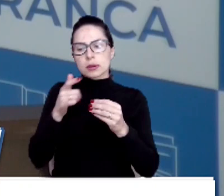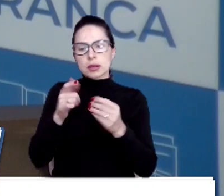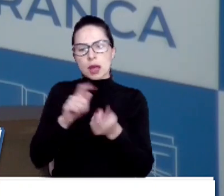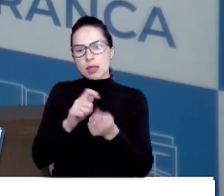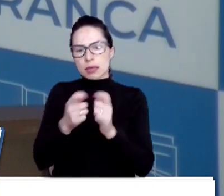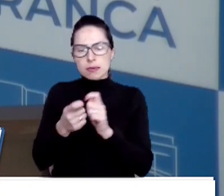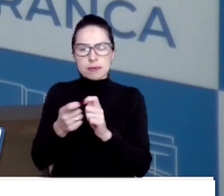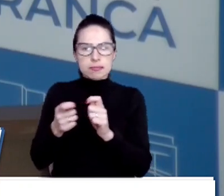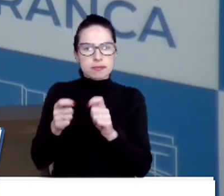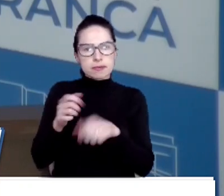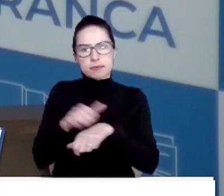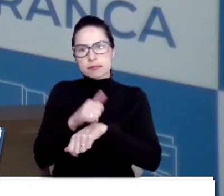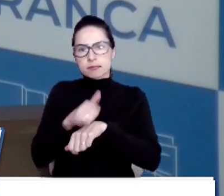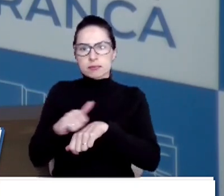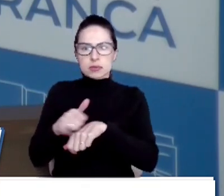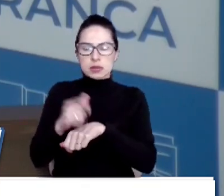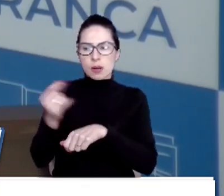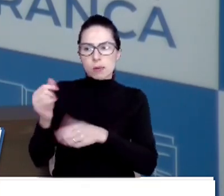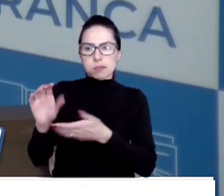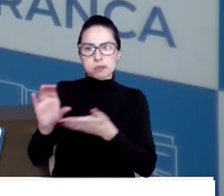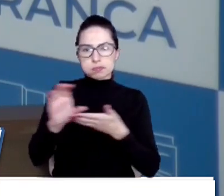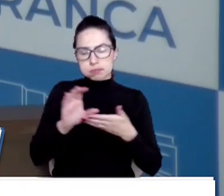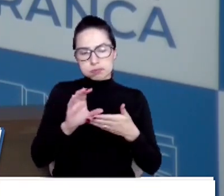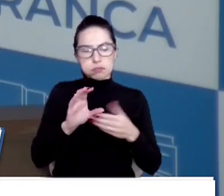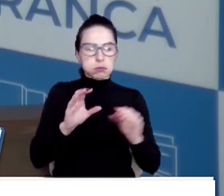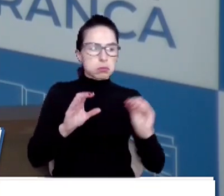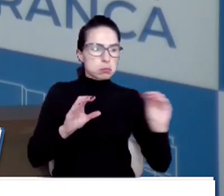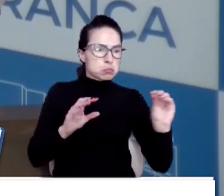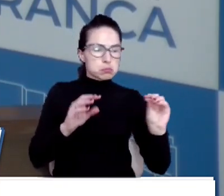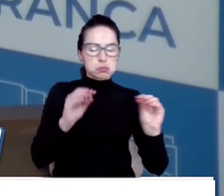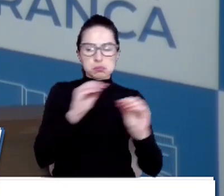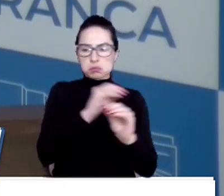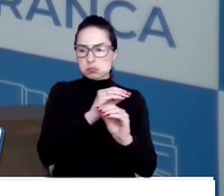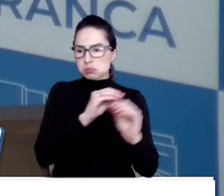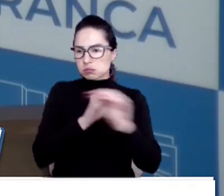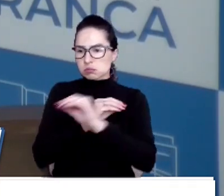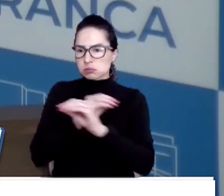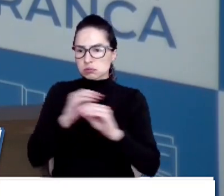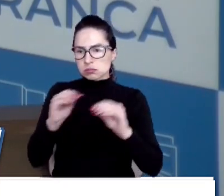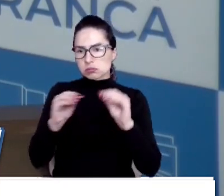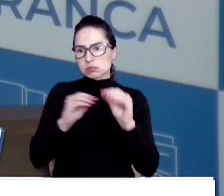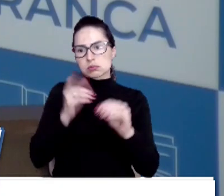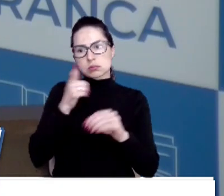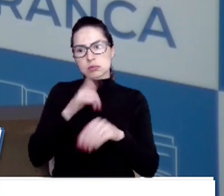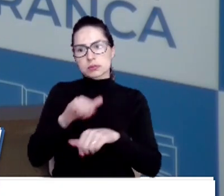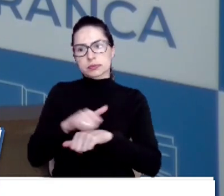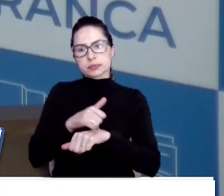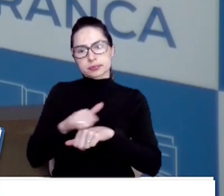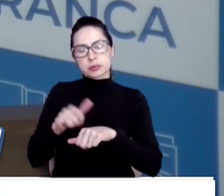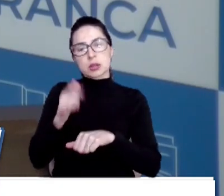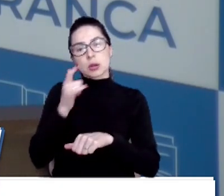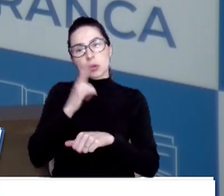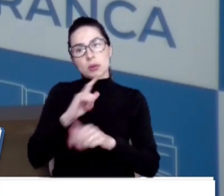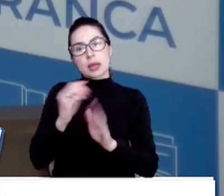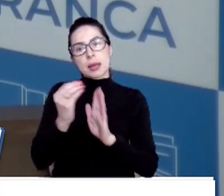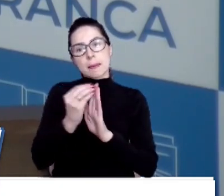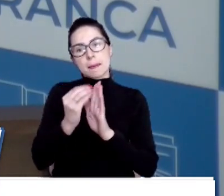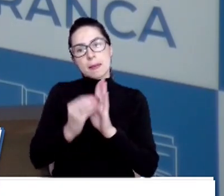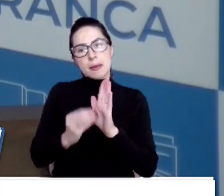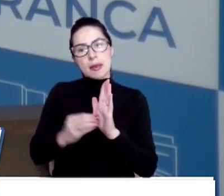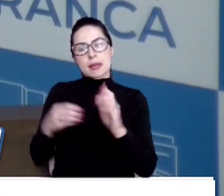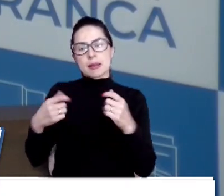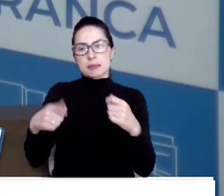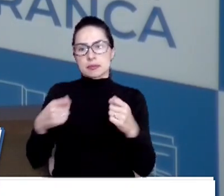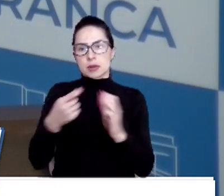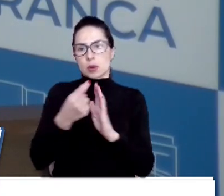é de recursos tira de um lugar passa para o outro né e faça as emendas que foram necessárias